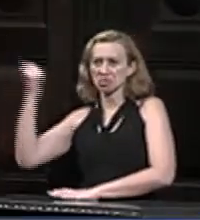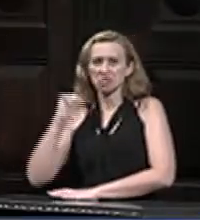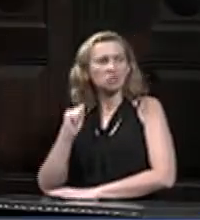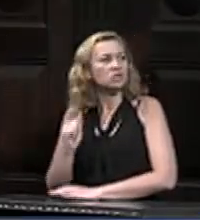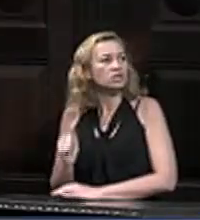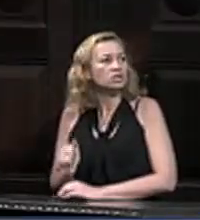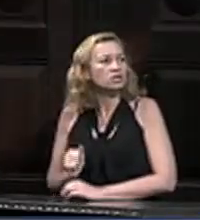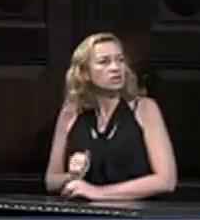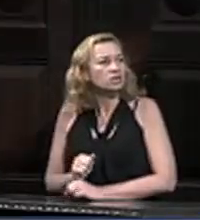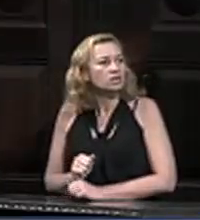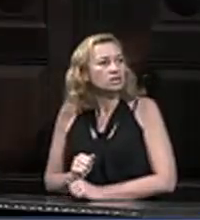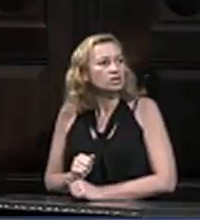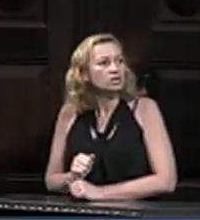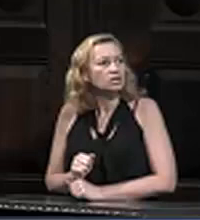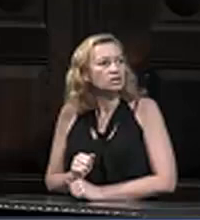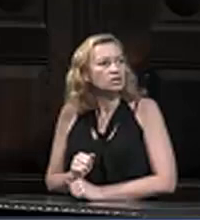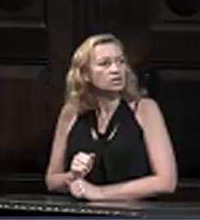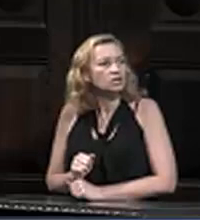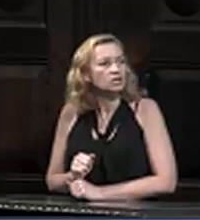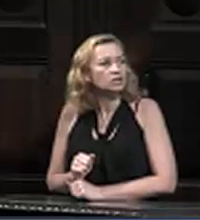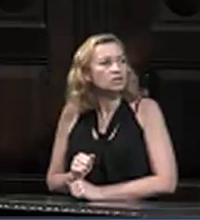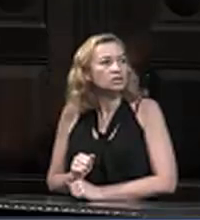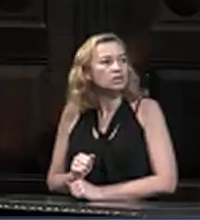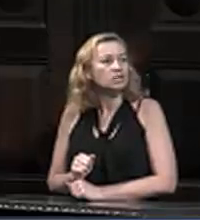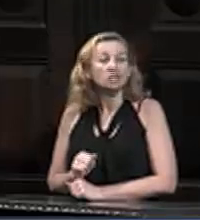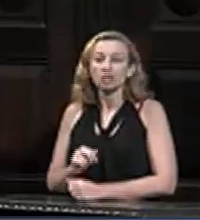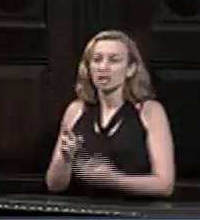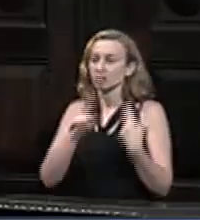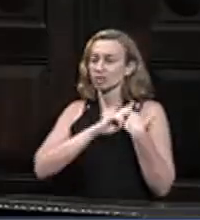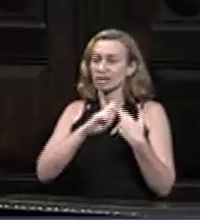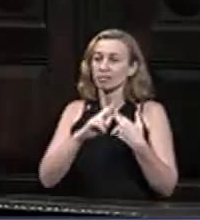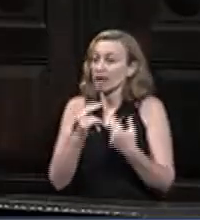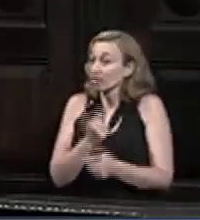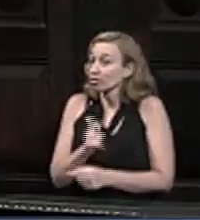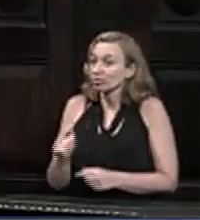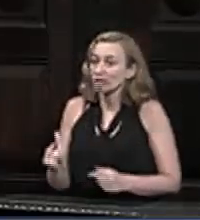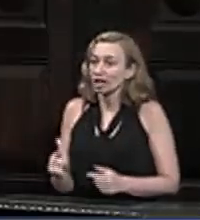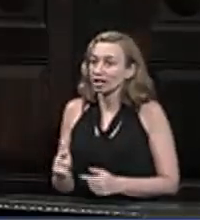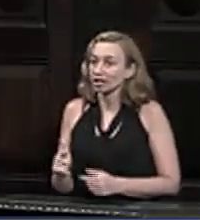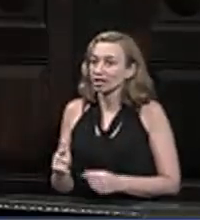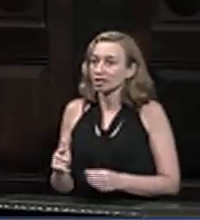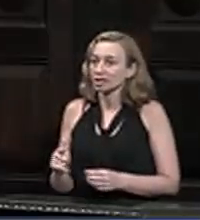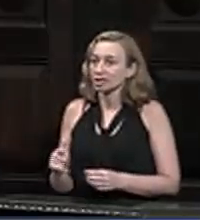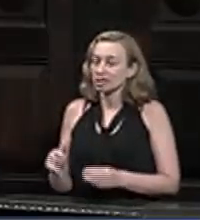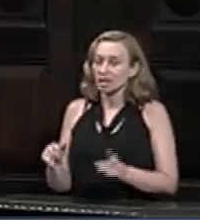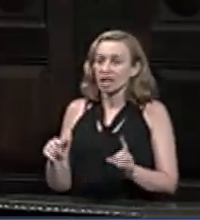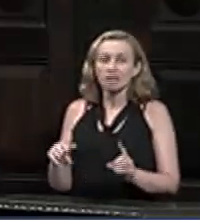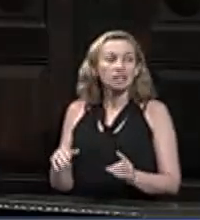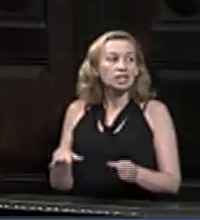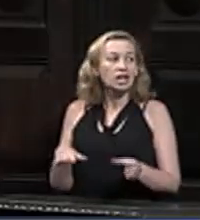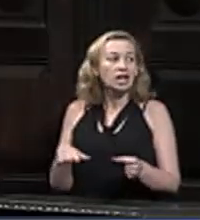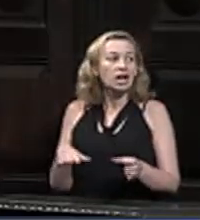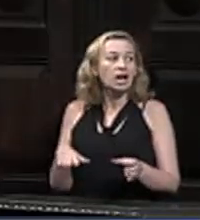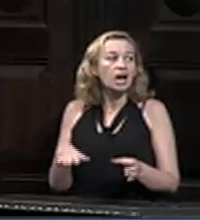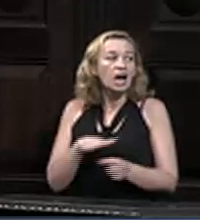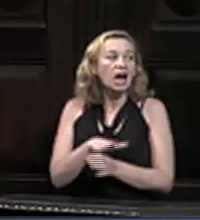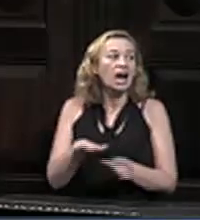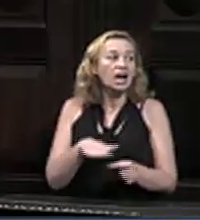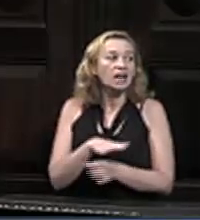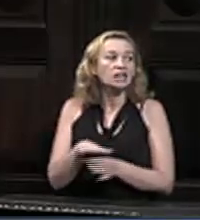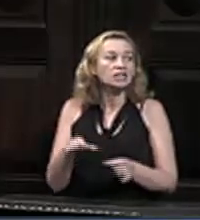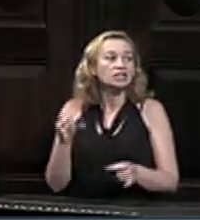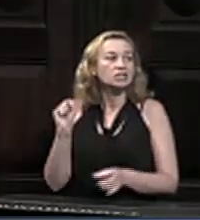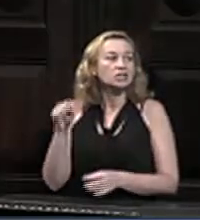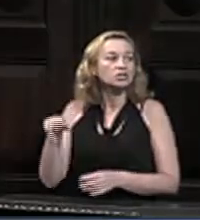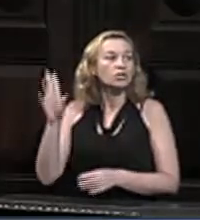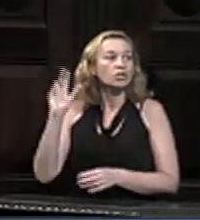sem a assunção da responsabilidade das chamadas áreas de sombra. São muitas.